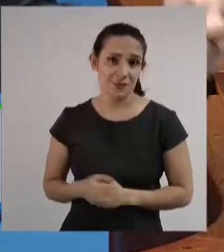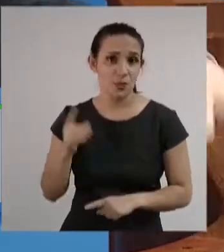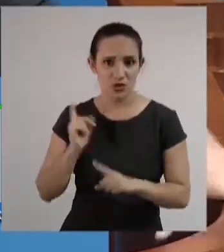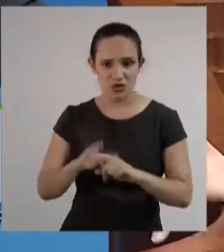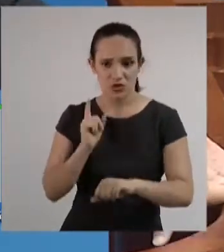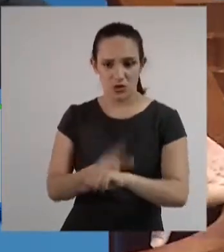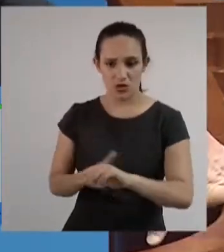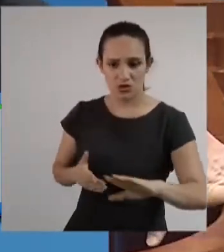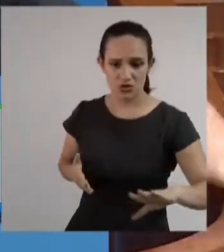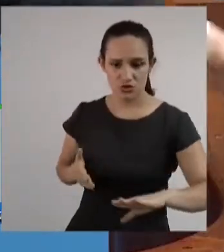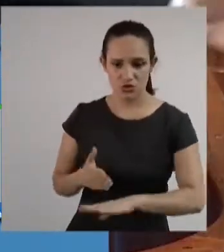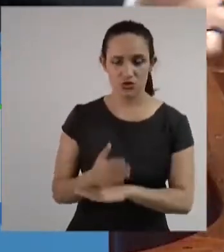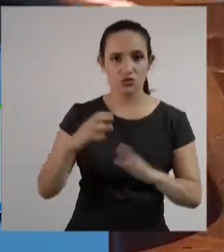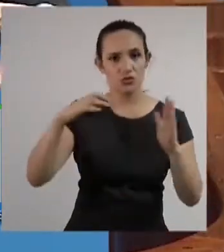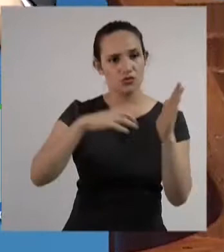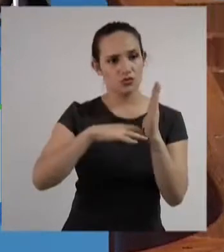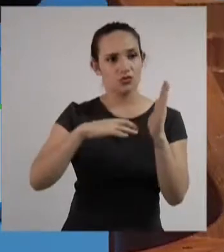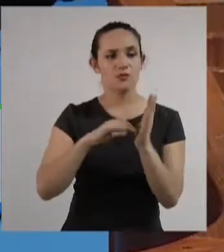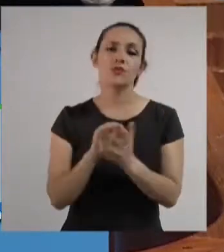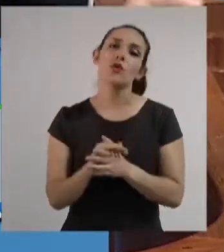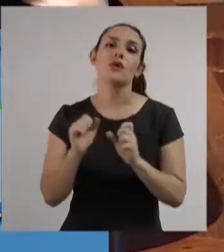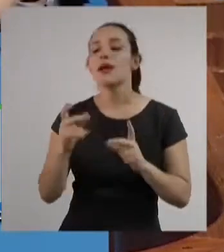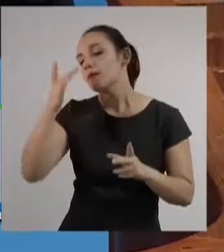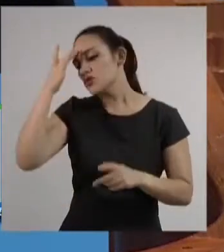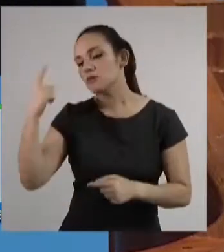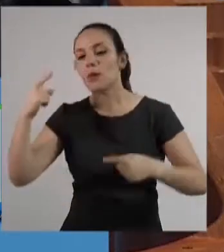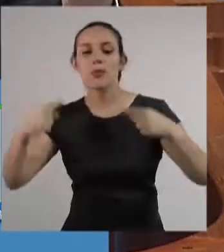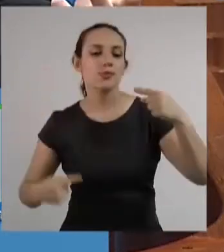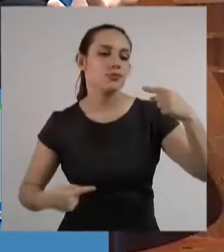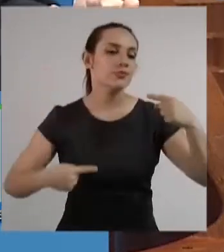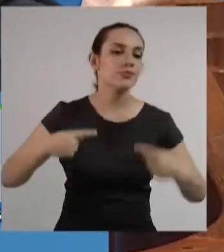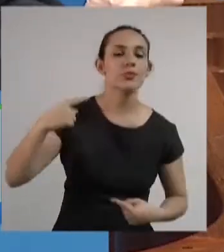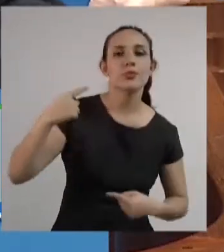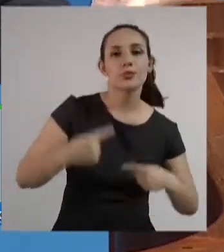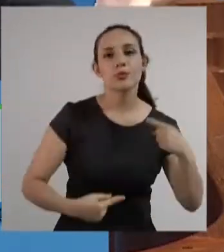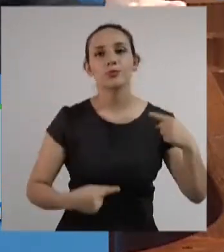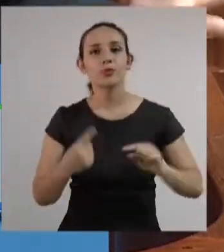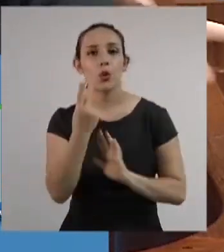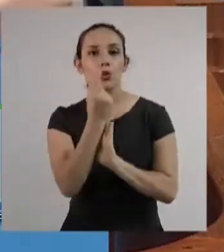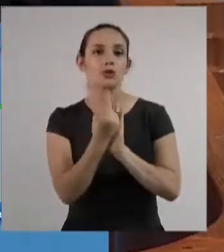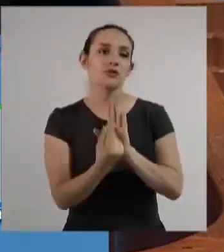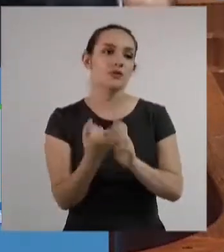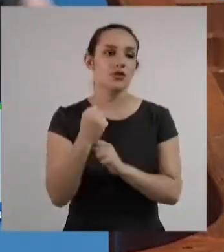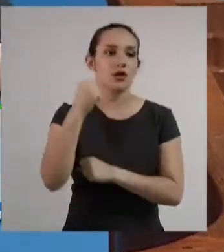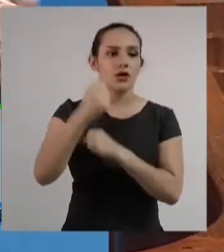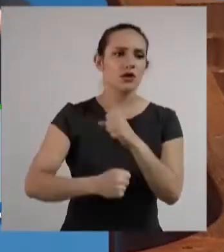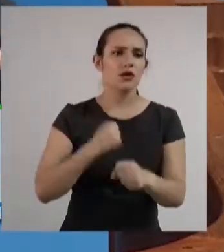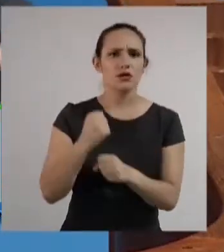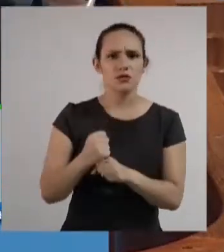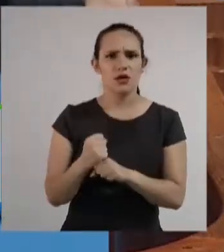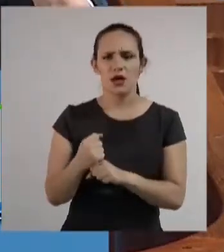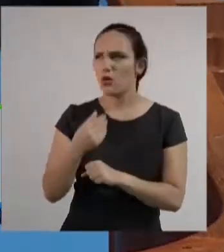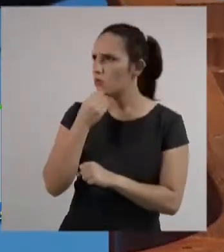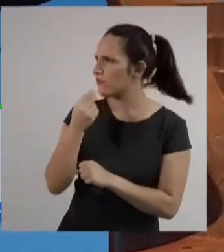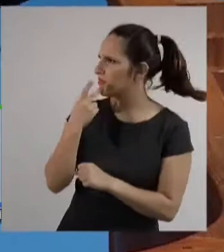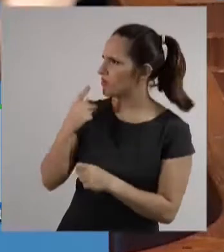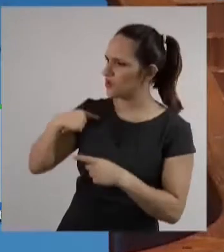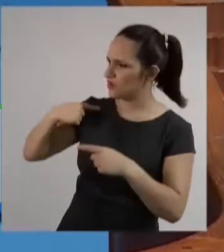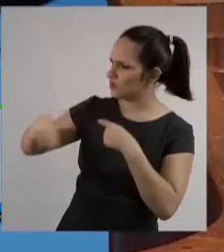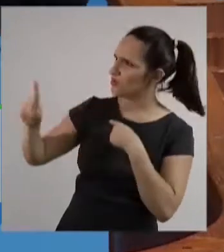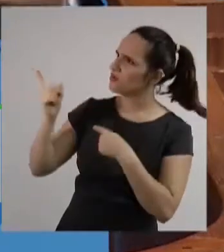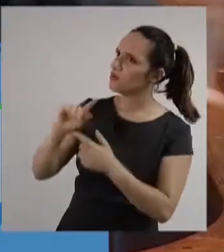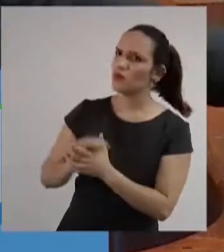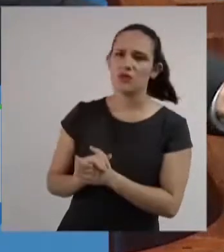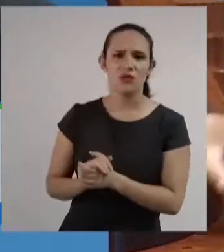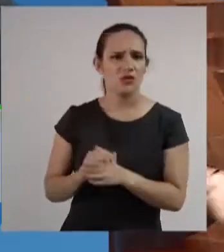lá no Senado e eles estavam discutindo o orçamento do ano que vem. Aí ele discordou de algumas coisas e falou, não, então vocês